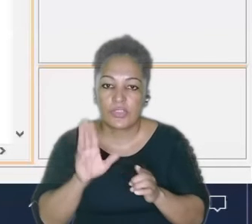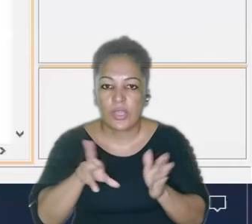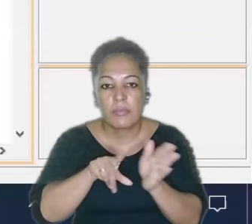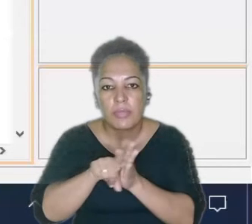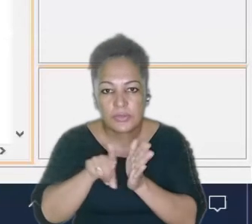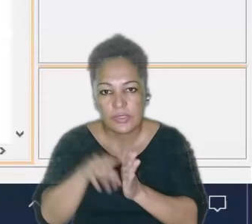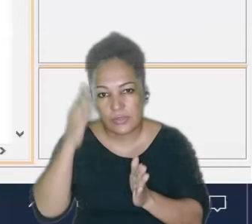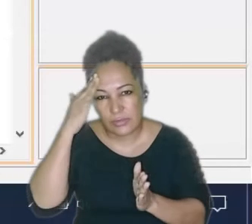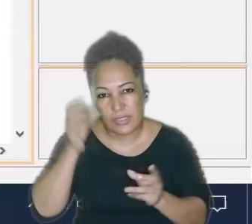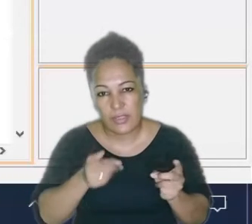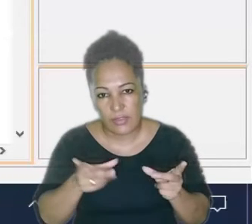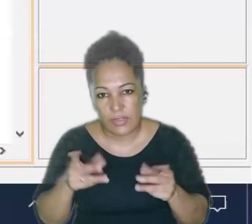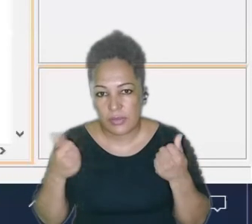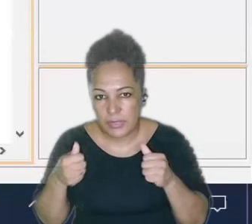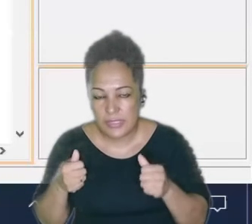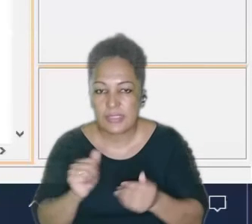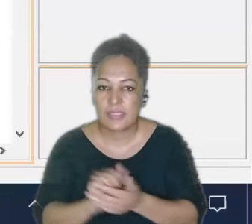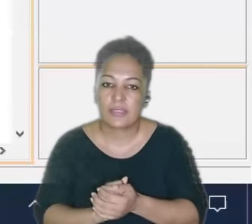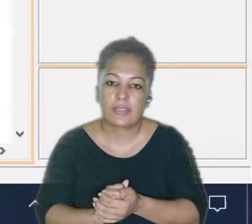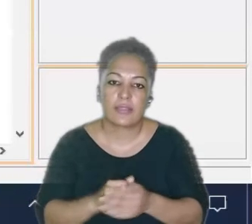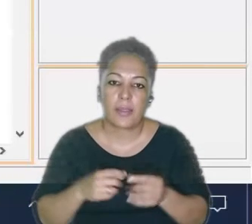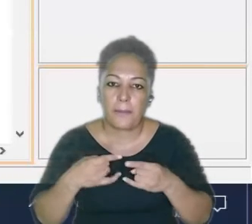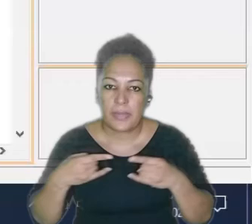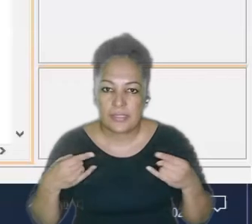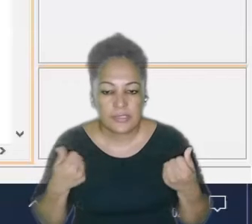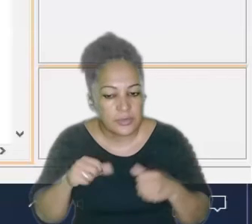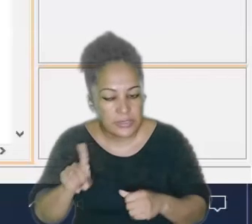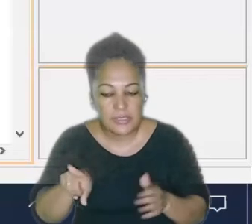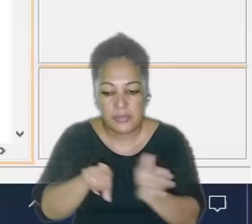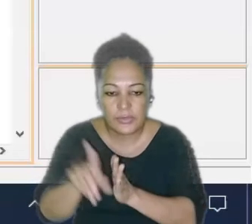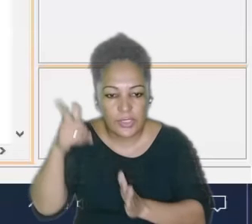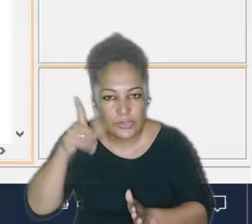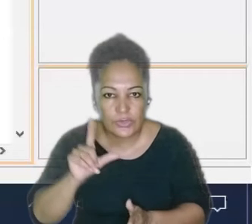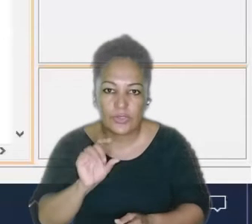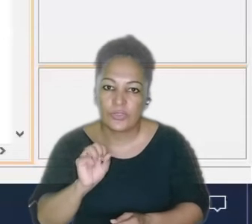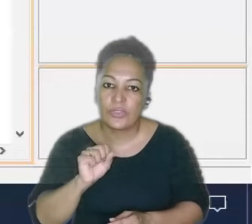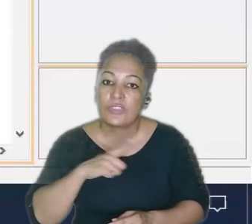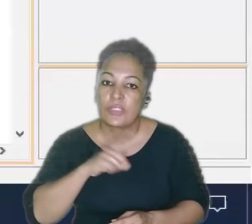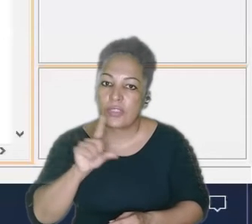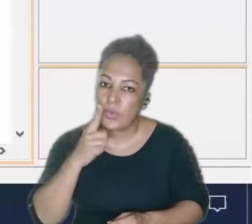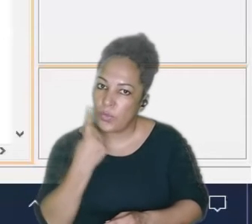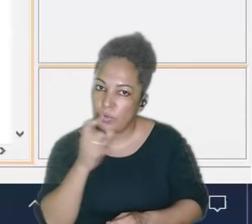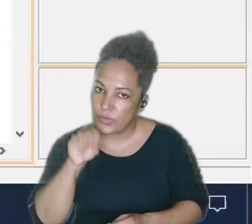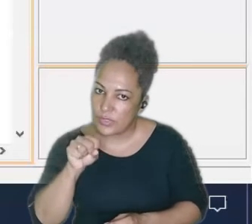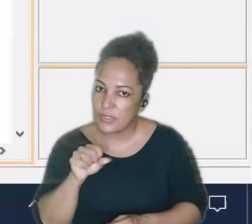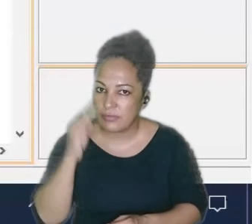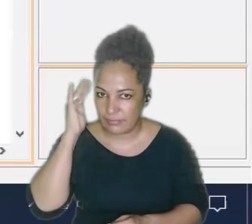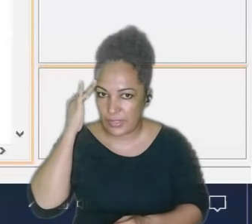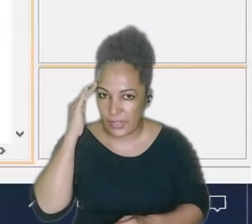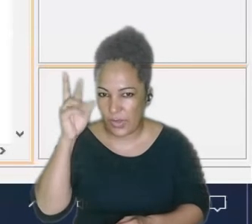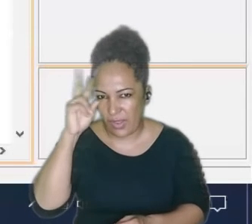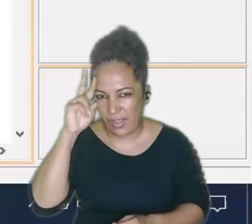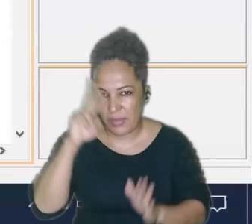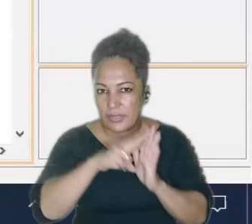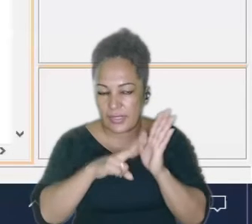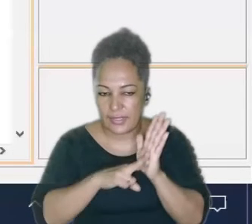aqui eu já perguntei, como eu já sei que venda precisa de passagem, não preciso perguntar se passagem precisa de venda. Se eu já tenho um sim, eu relaciono.